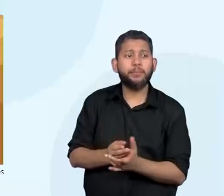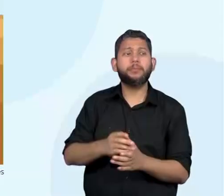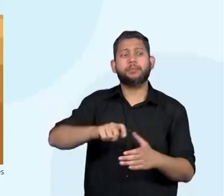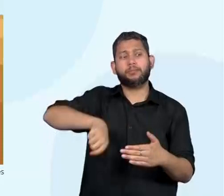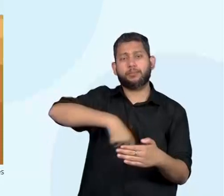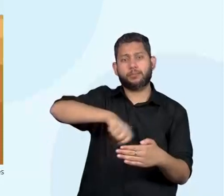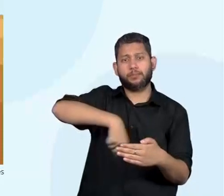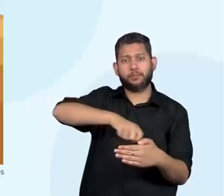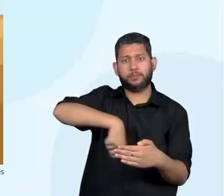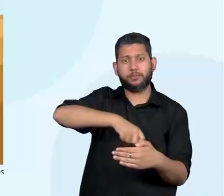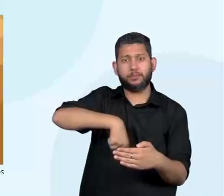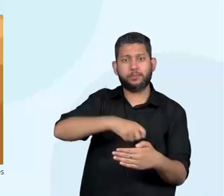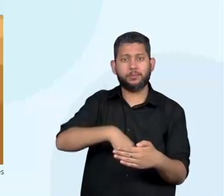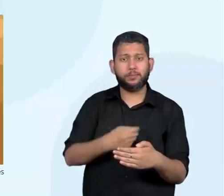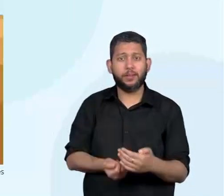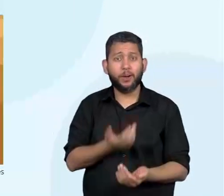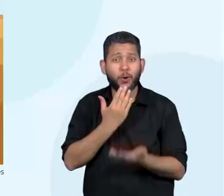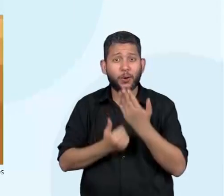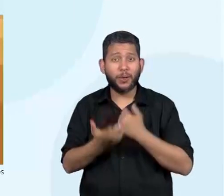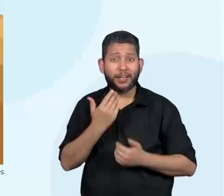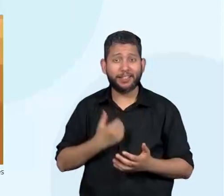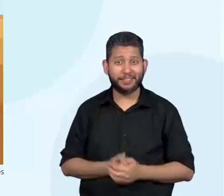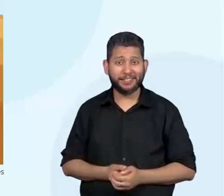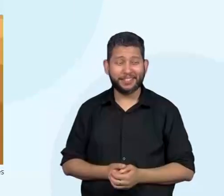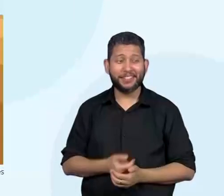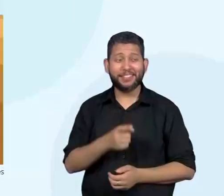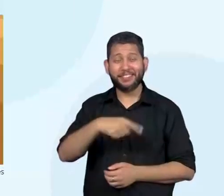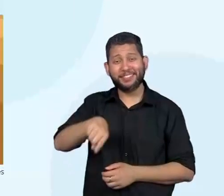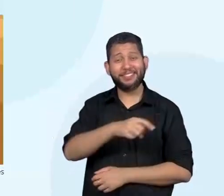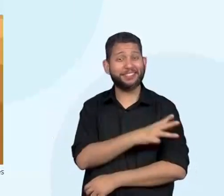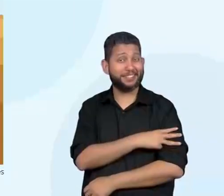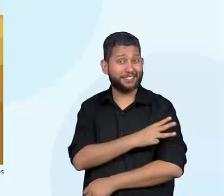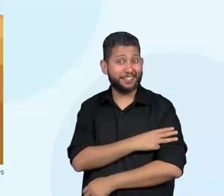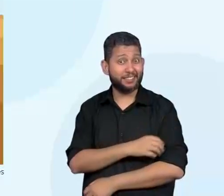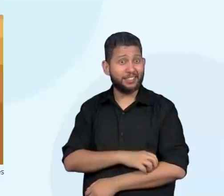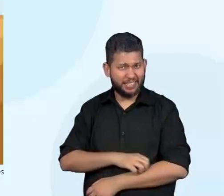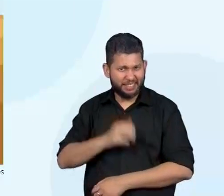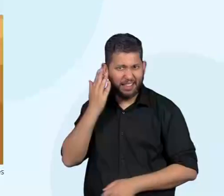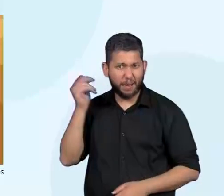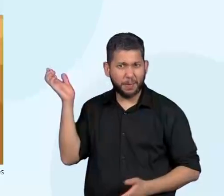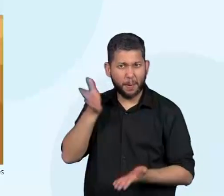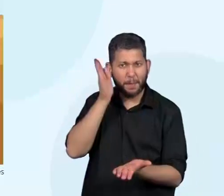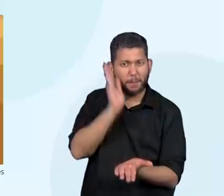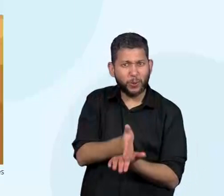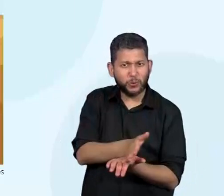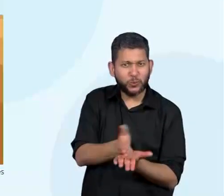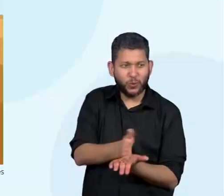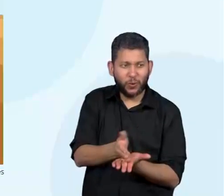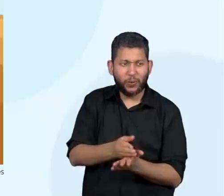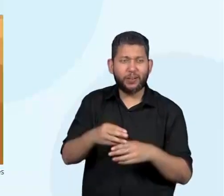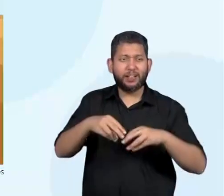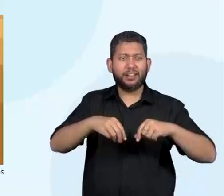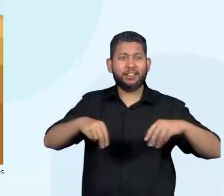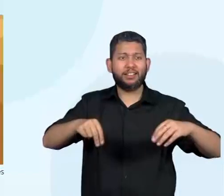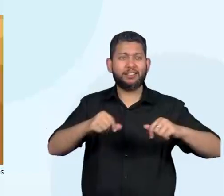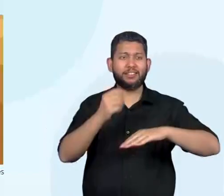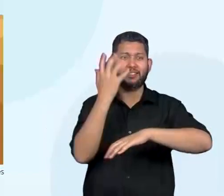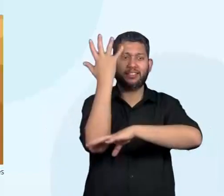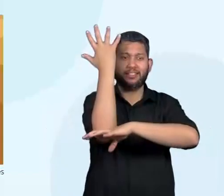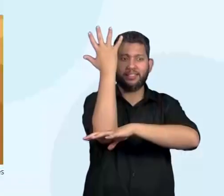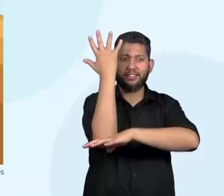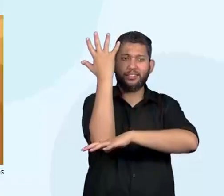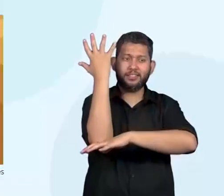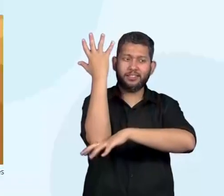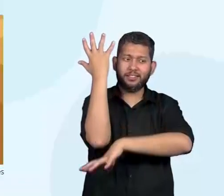os estudantes aí do terceiro ano sabiam que a mandioca é uma raiz? Se não sabia, já ficou sabendo hoje, né, Pro?